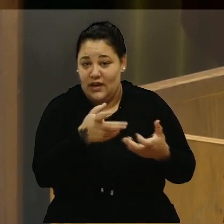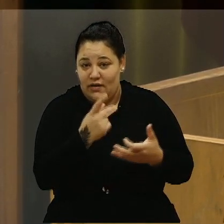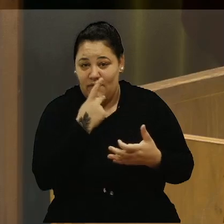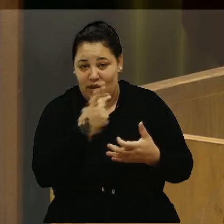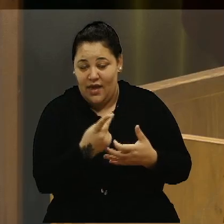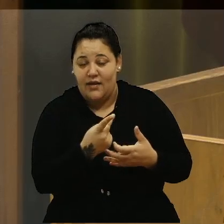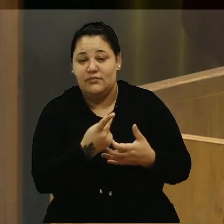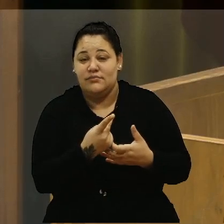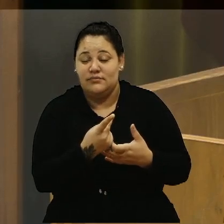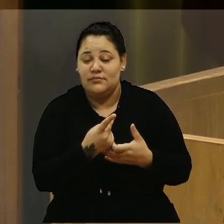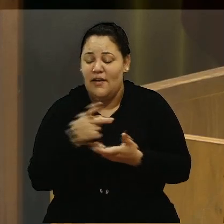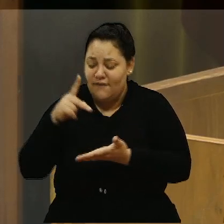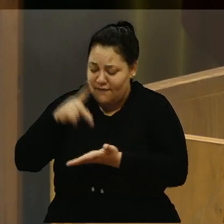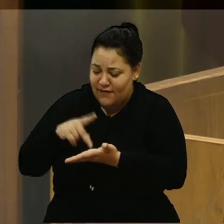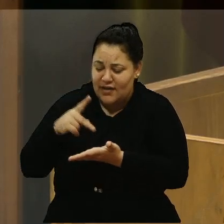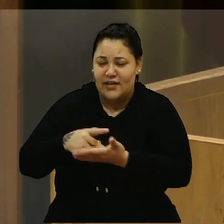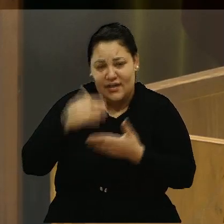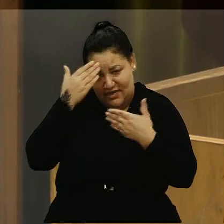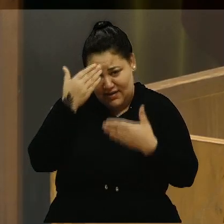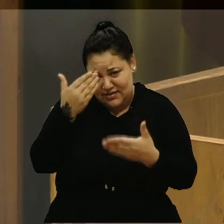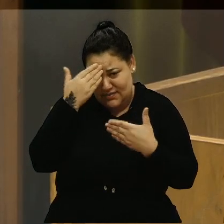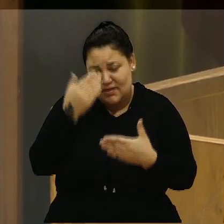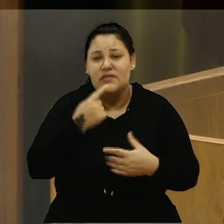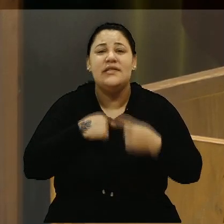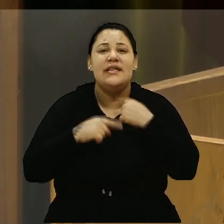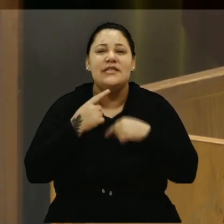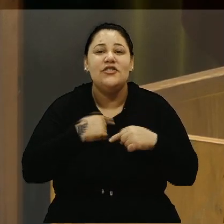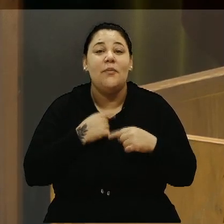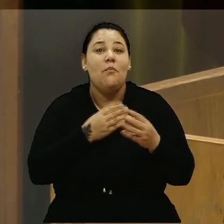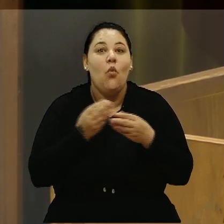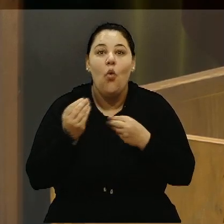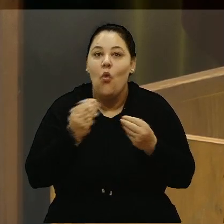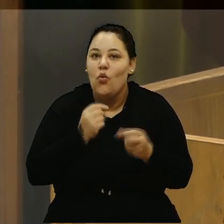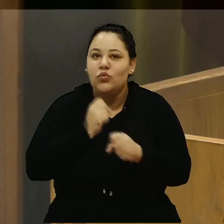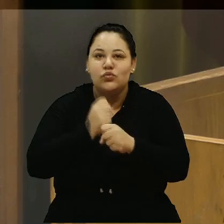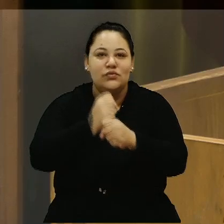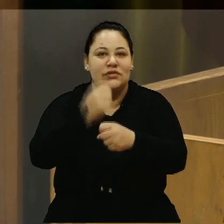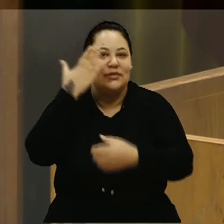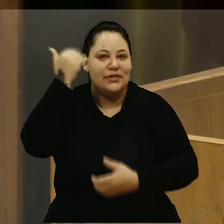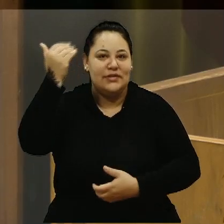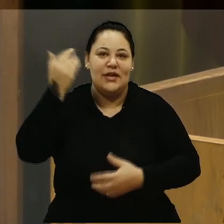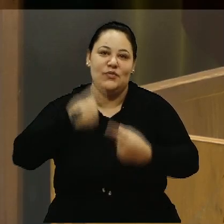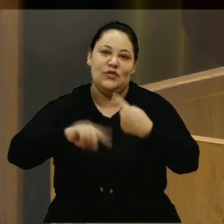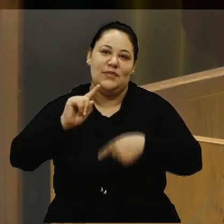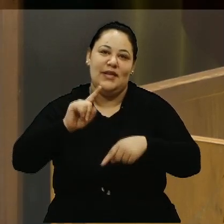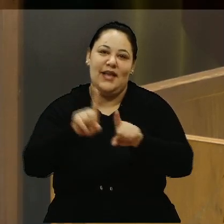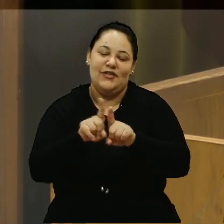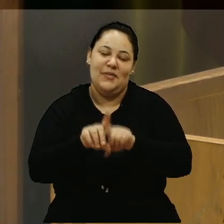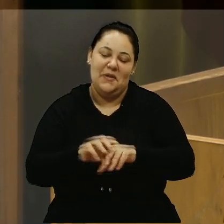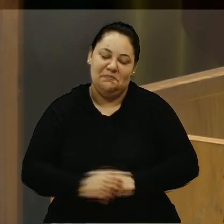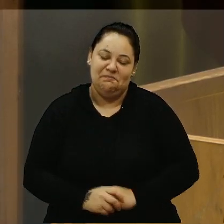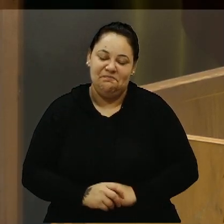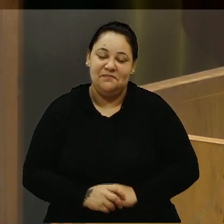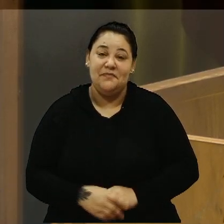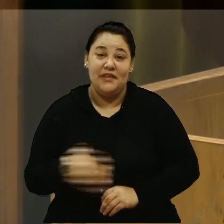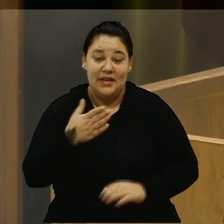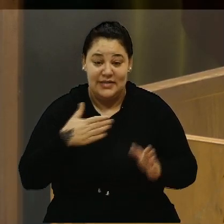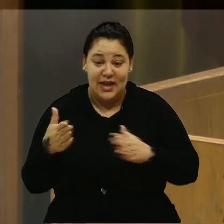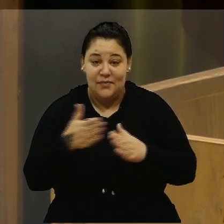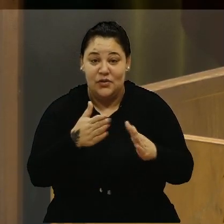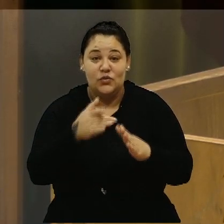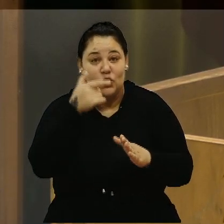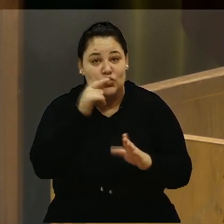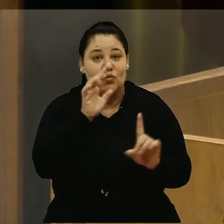minha mais sincera gratidão e desejar muitos anos de sucesso e prosperidade. Que essa trajetória continue a